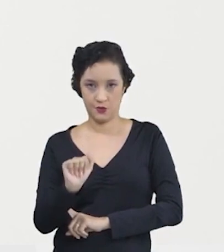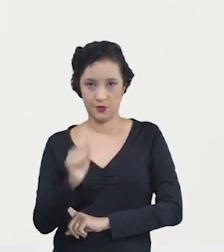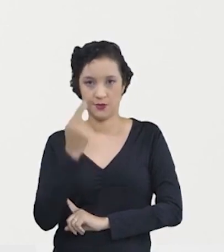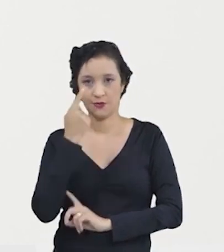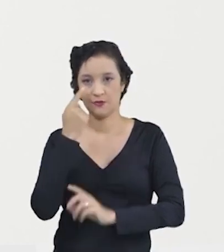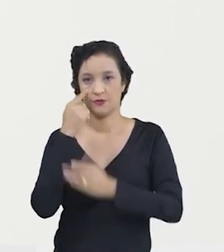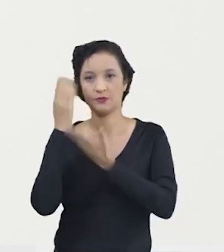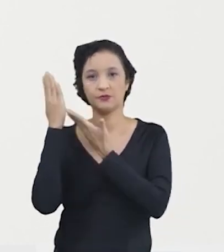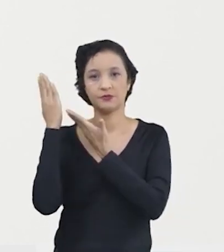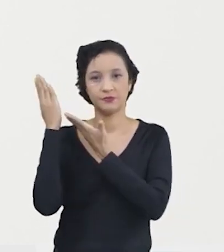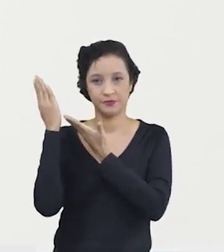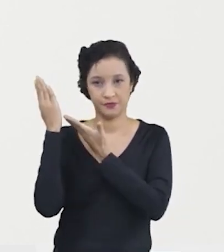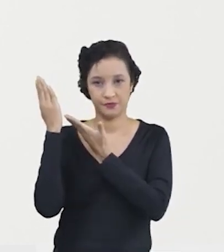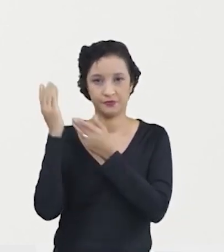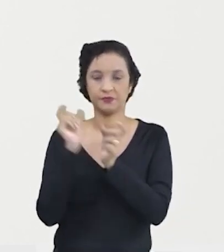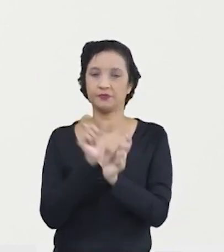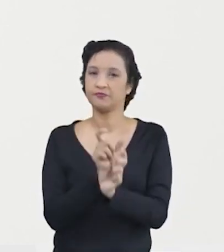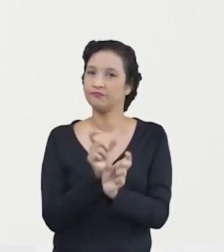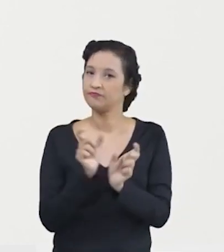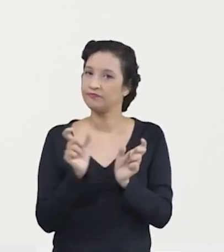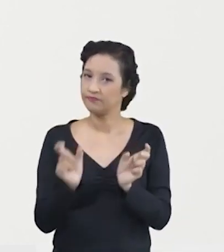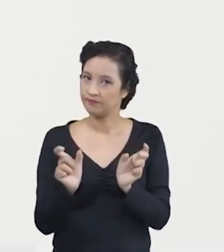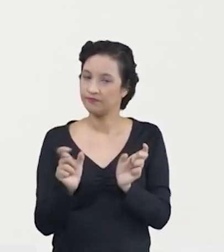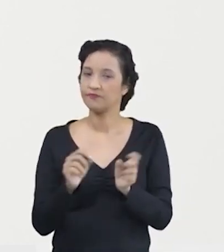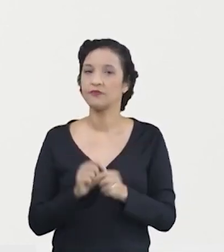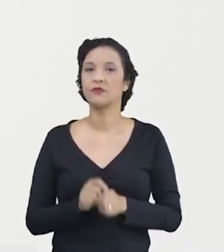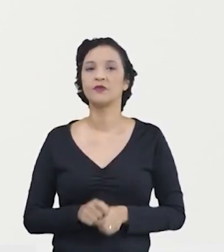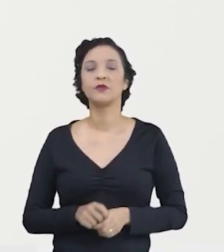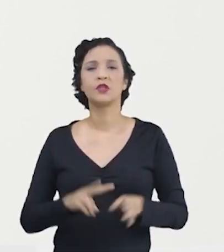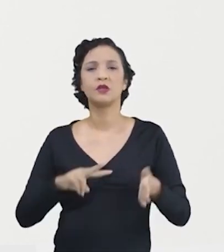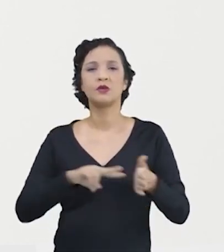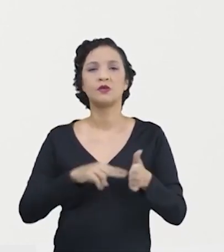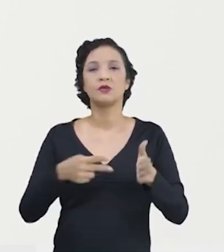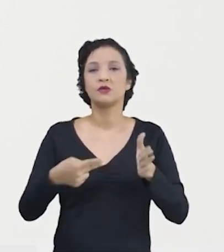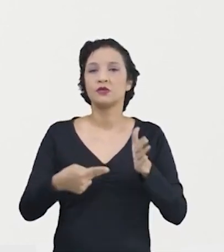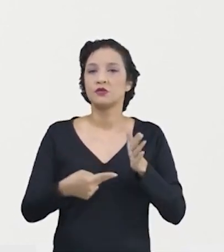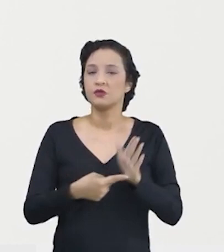denotativa. Ou seja, no sentido